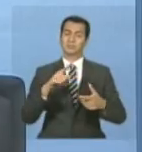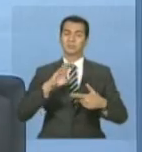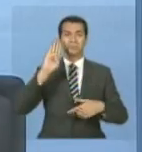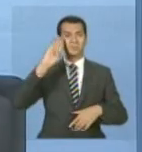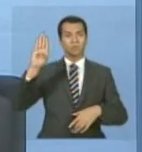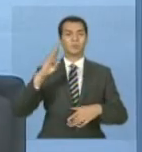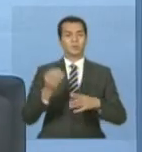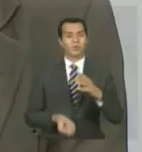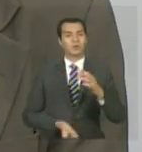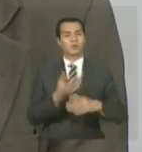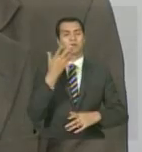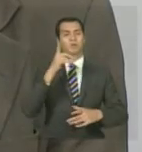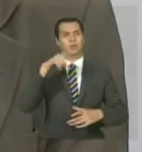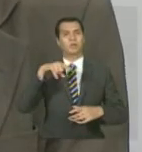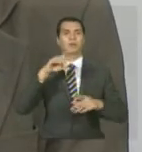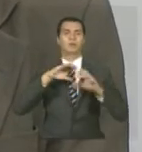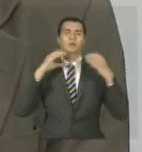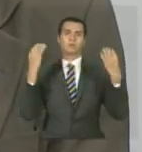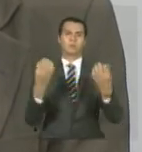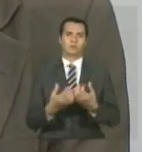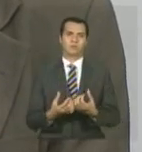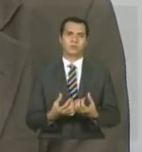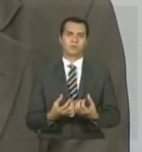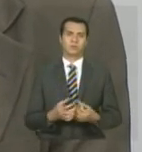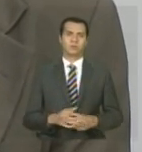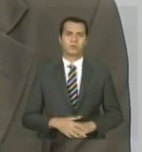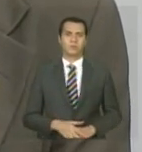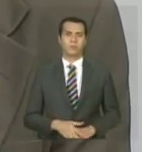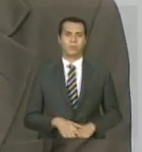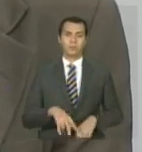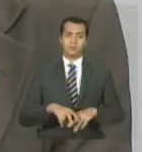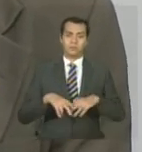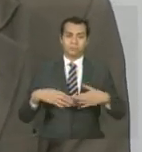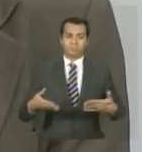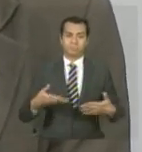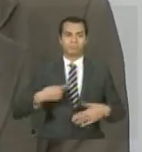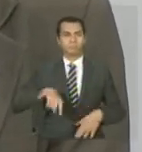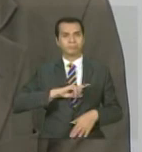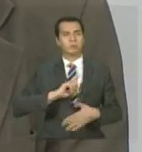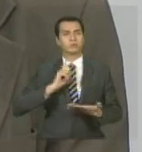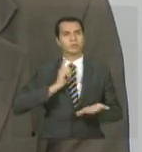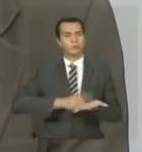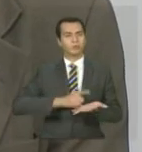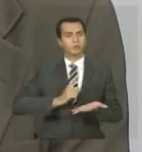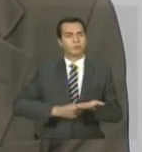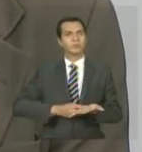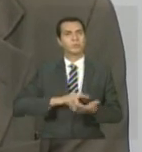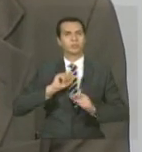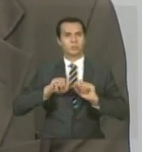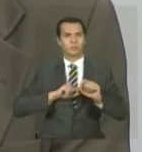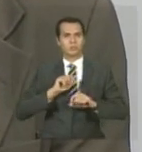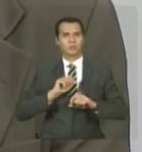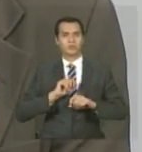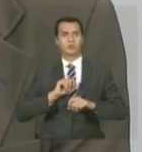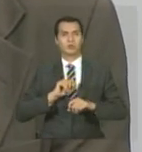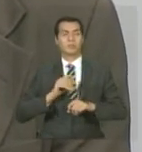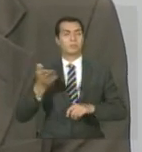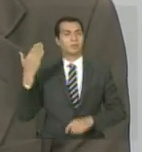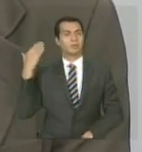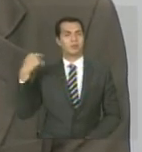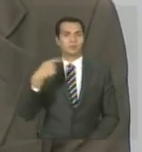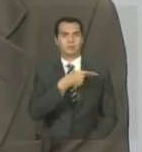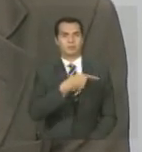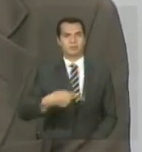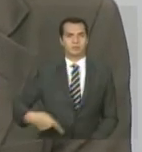conferências, portanto, nós temos esse compromisso de governo, né? O presidente Lula